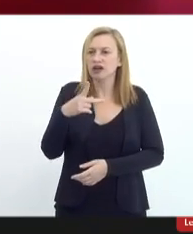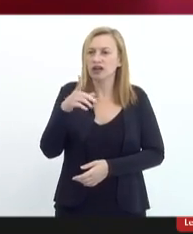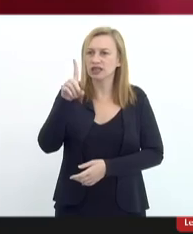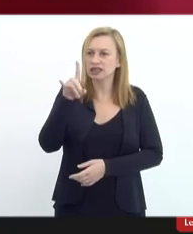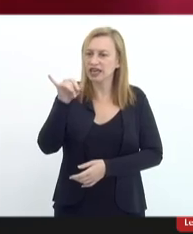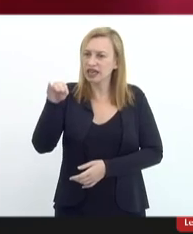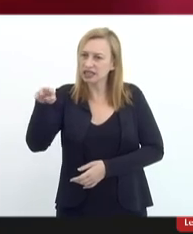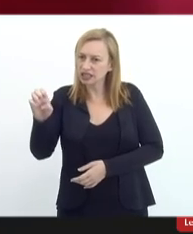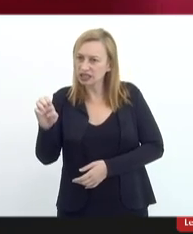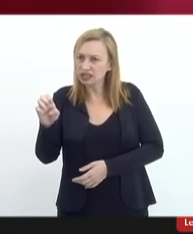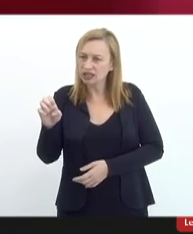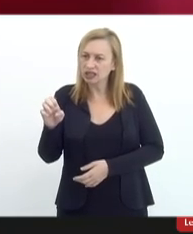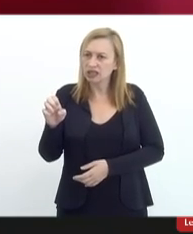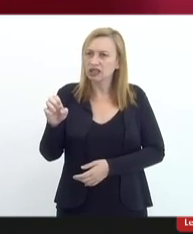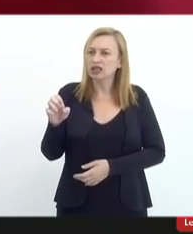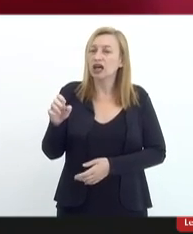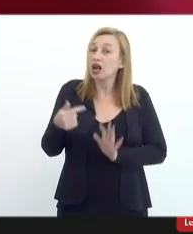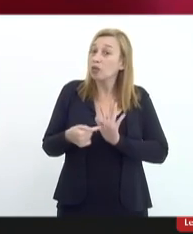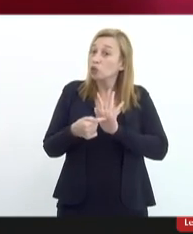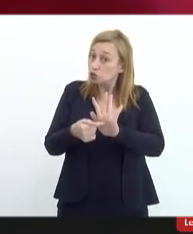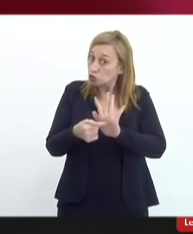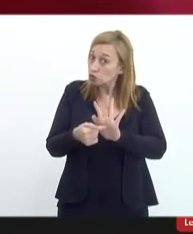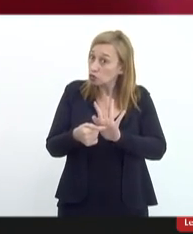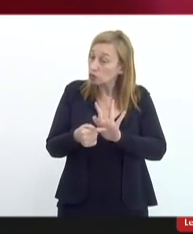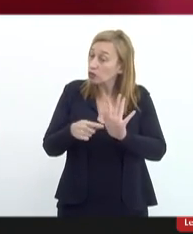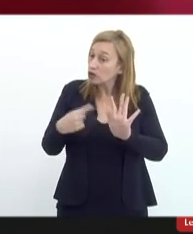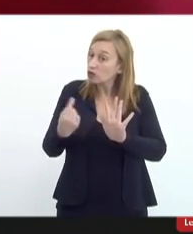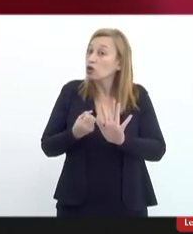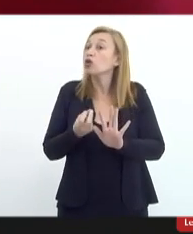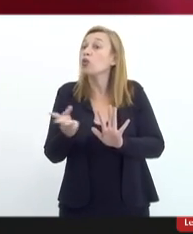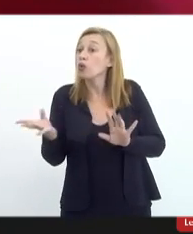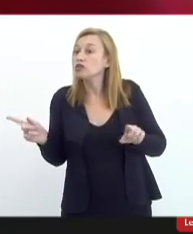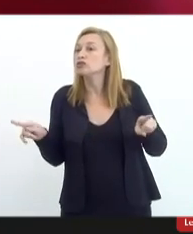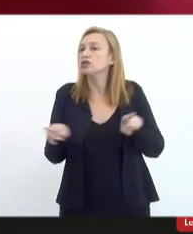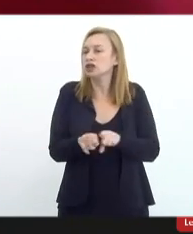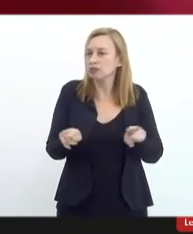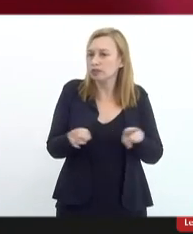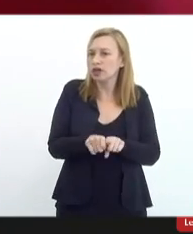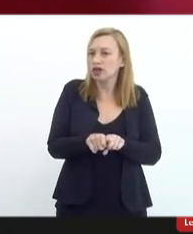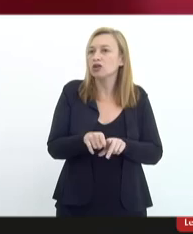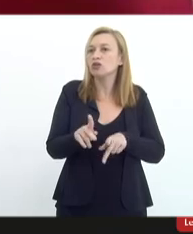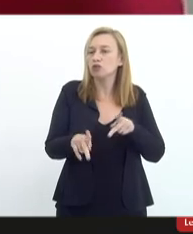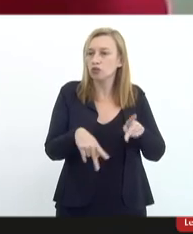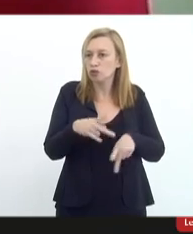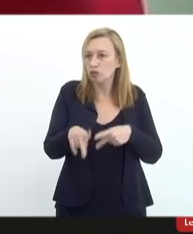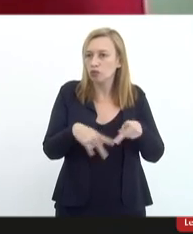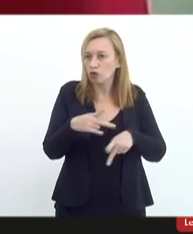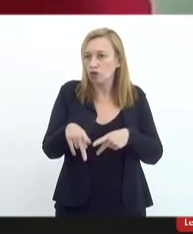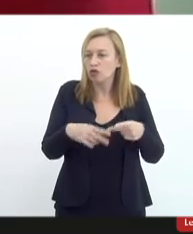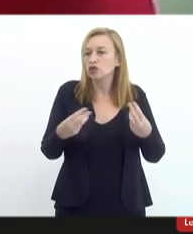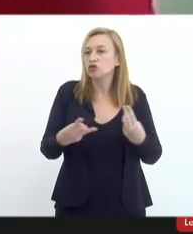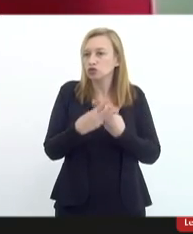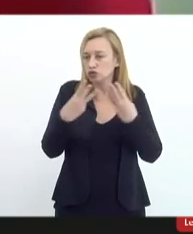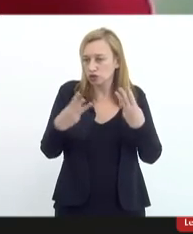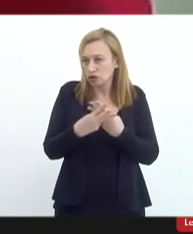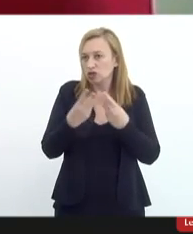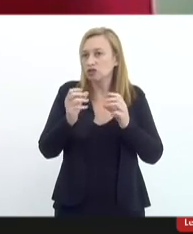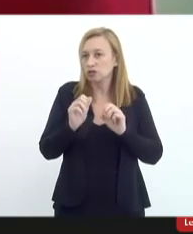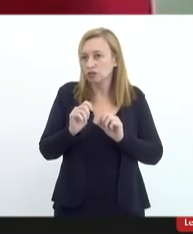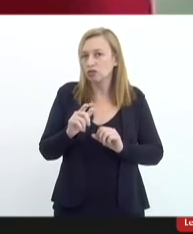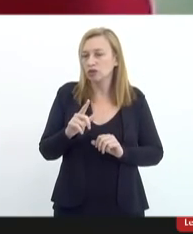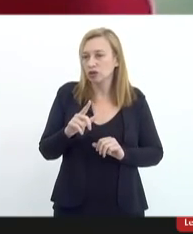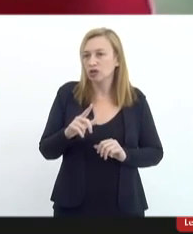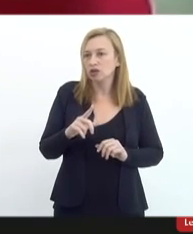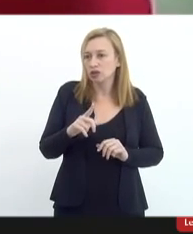Daiane Cooperman, ela nos mostrou, né, o quanto também o povo judeu pode ser vítima de